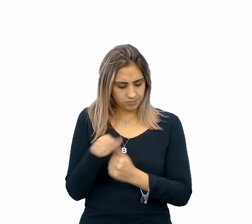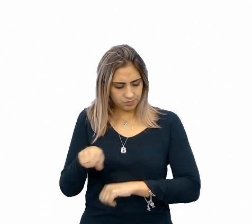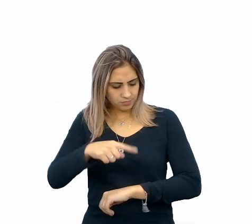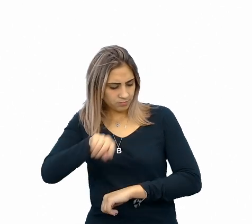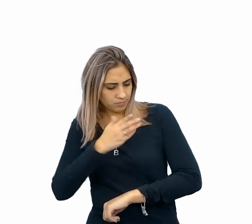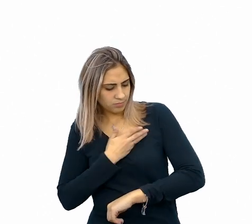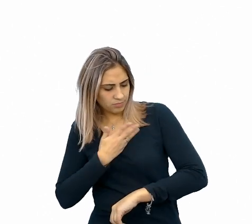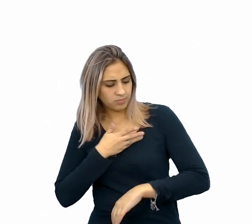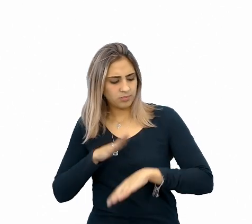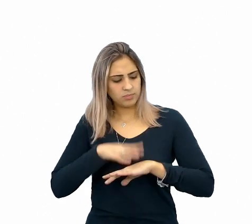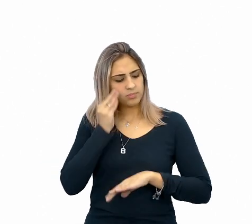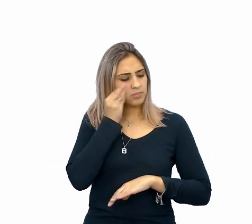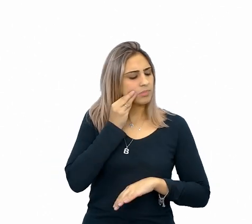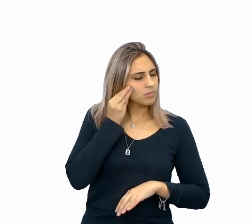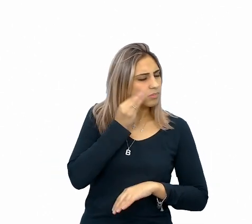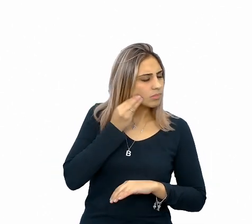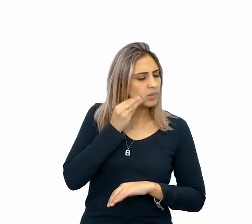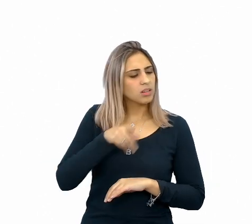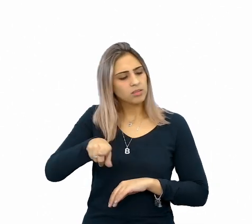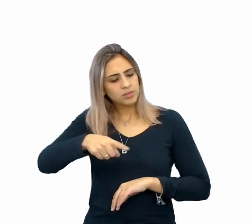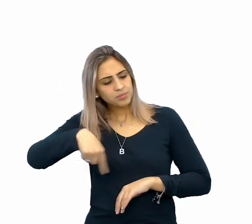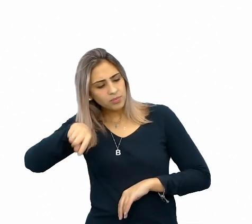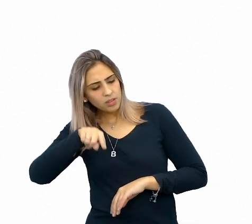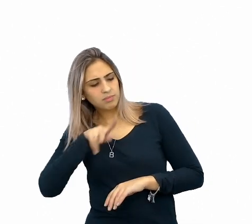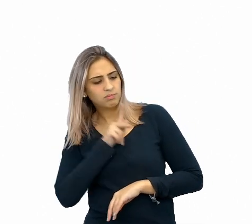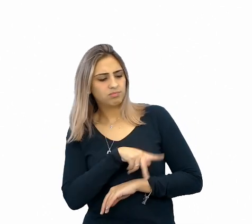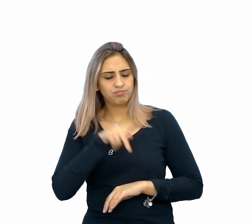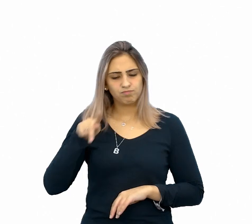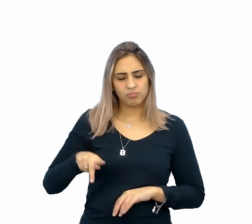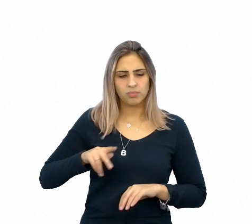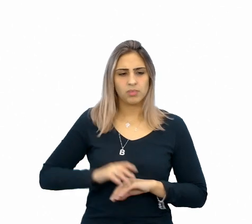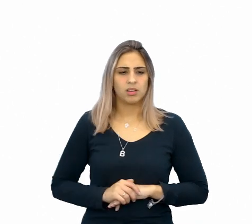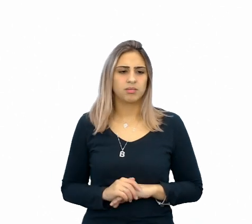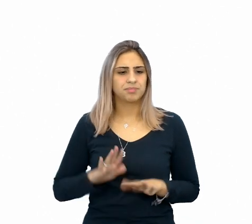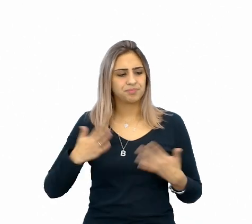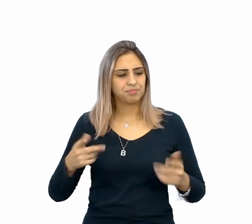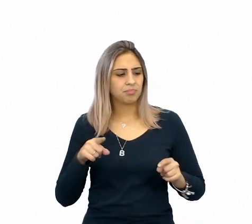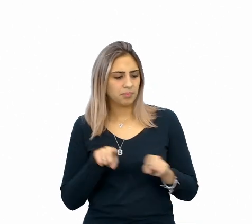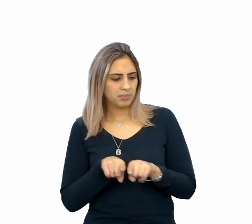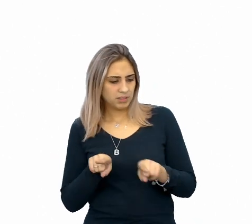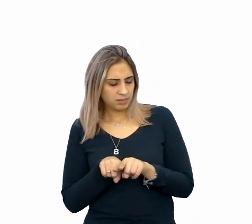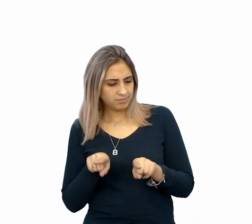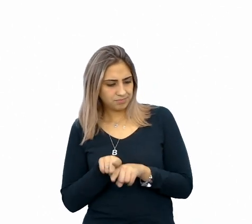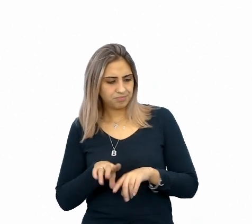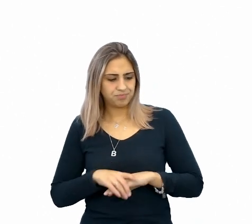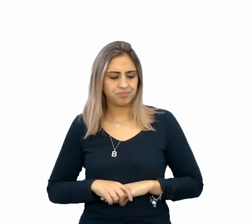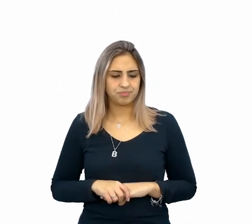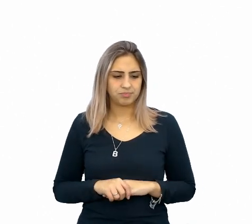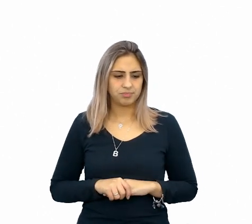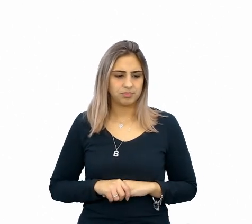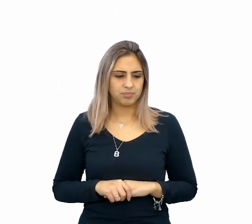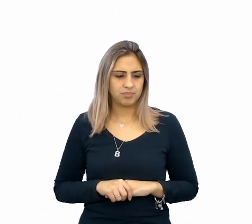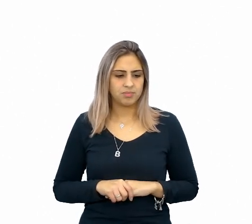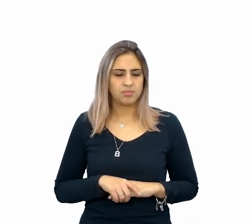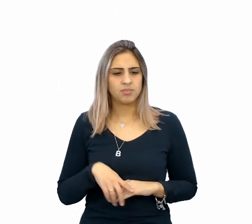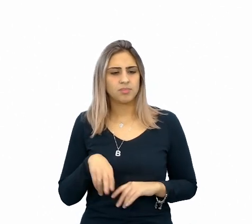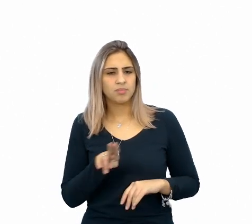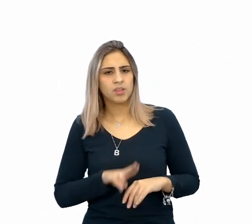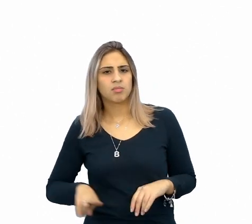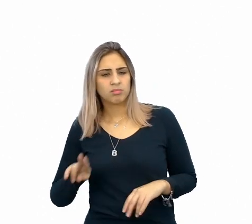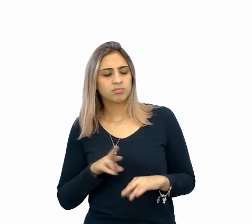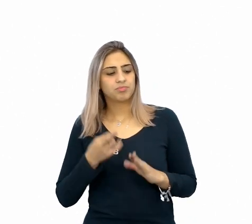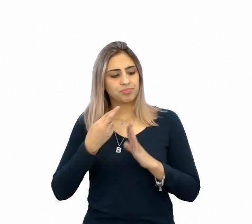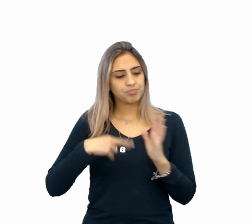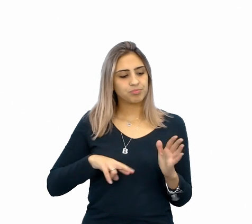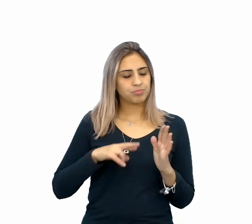colegas mais experientes, em vocês, professores, e também a utilização dos